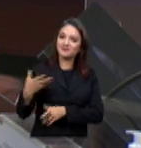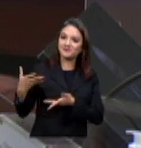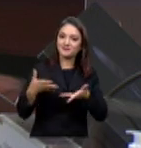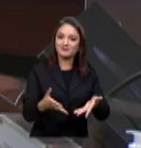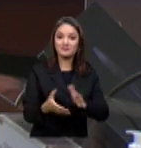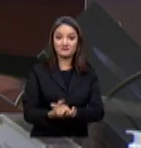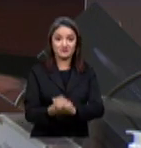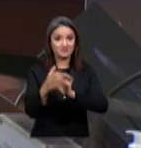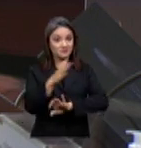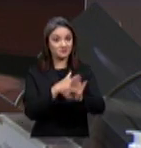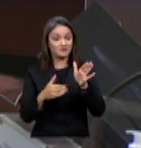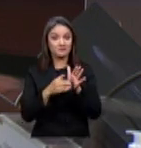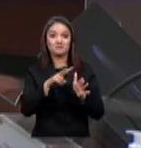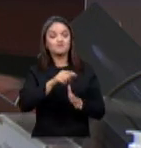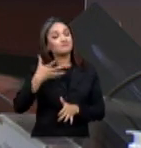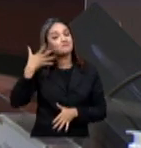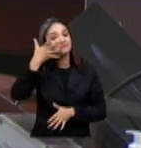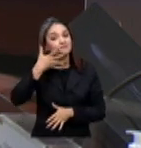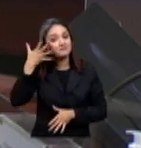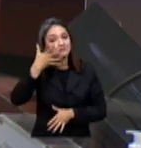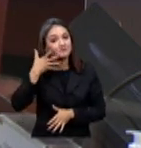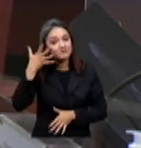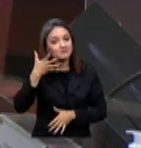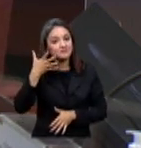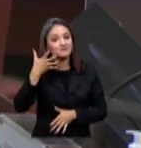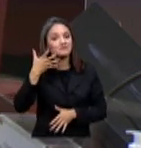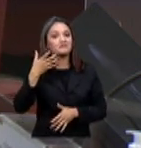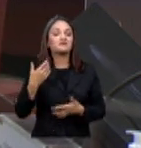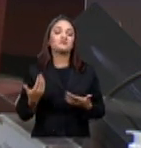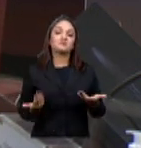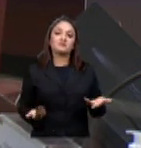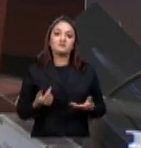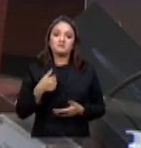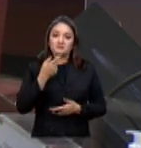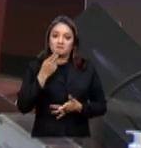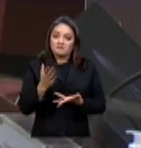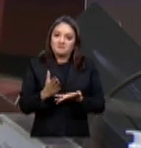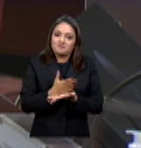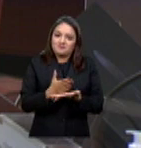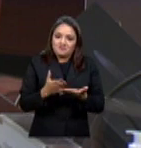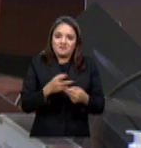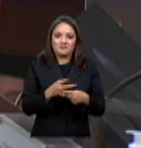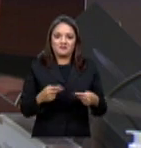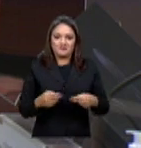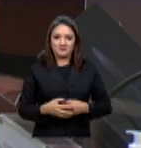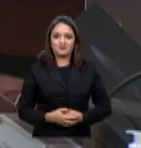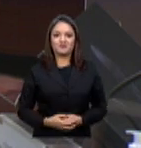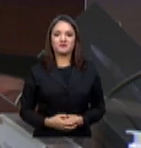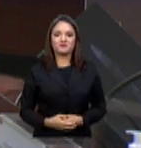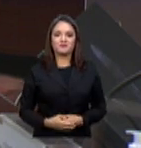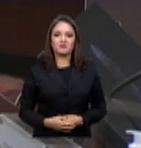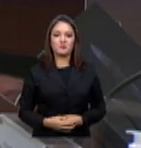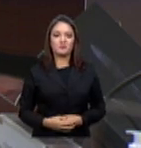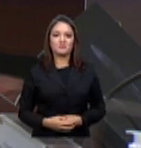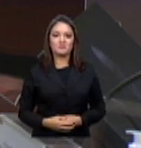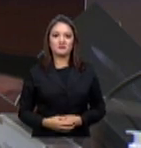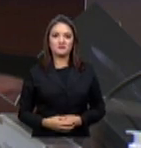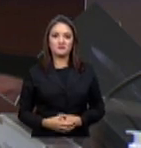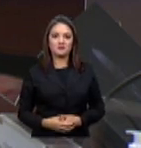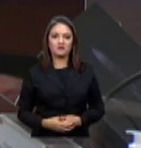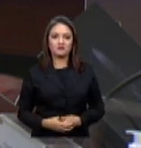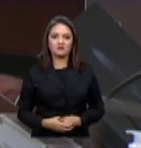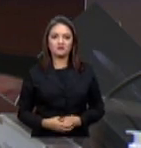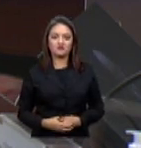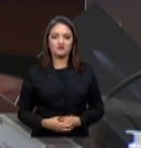e a todos que participaram dos diversos painéis e me permito dizer algumas palavras a e começa com